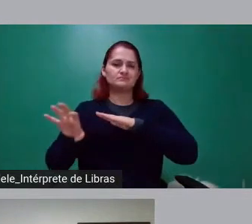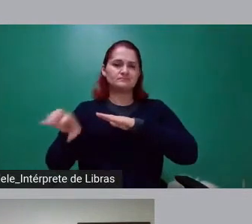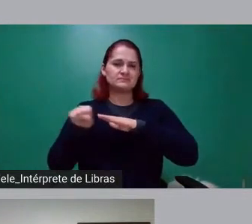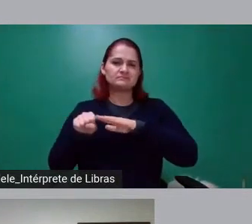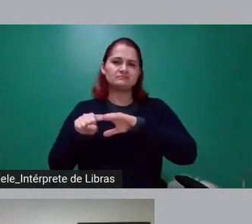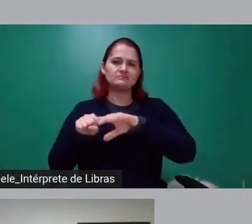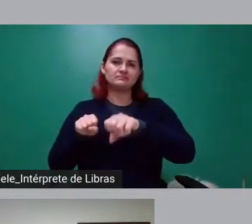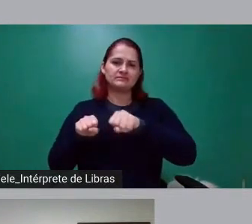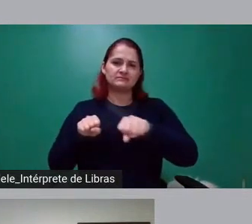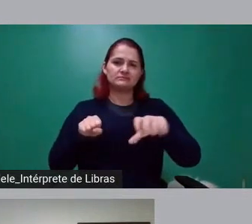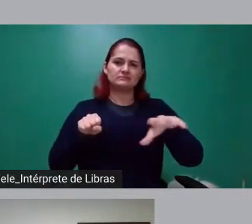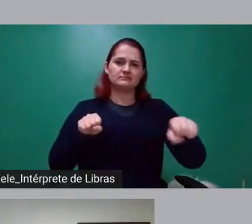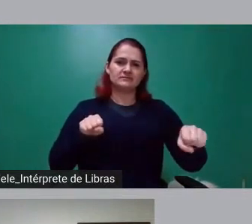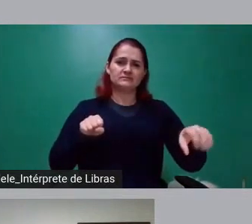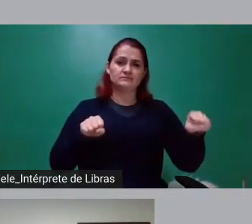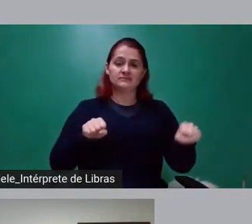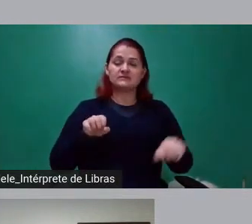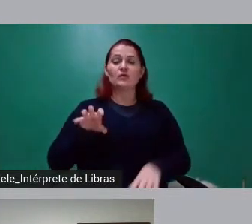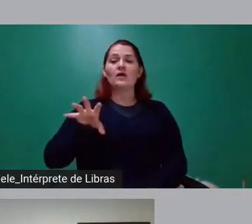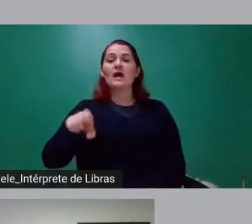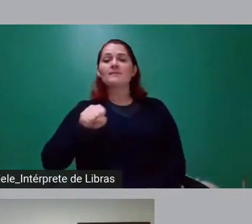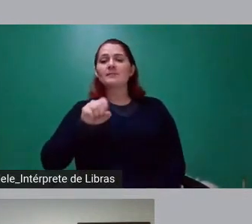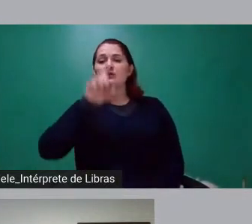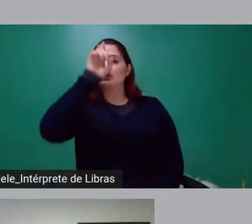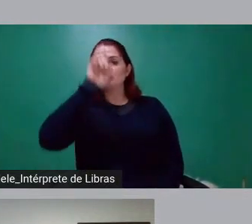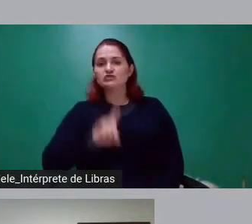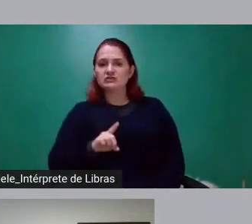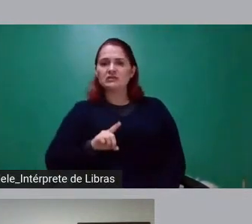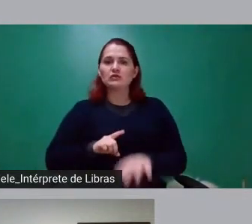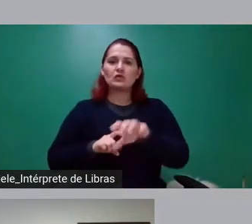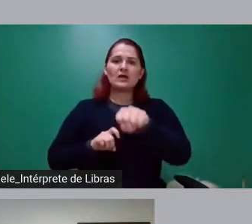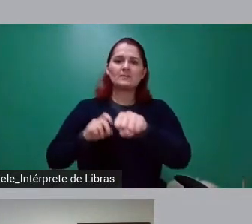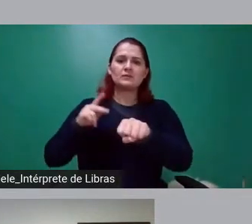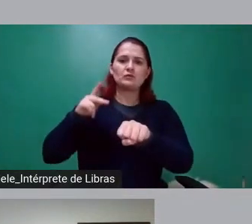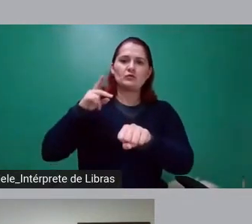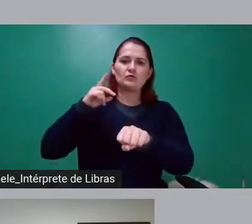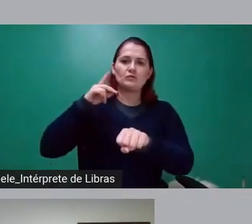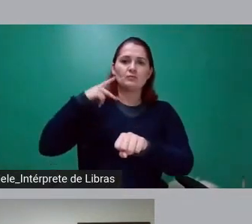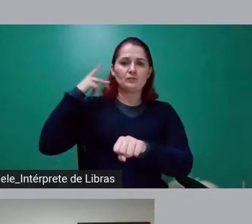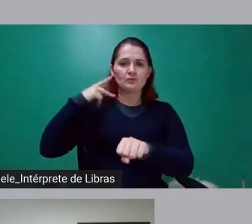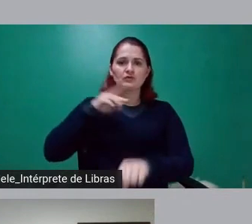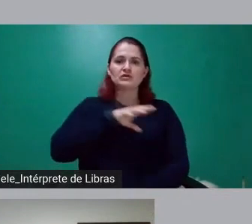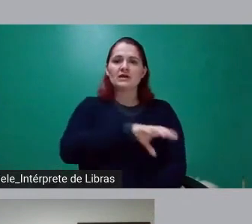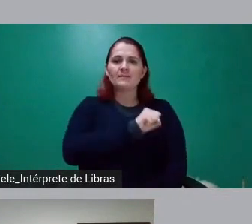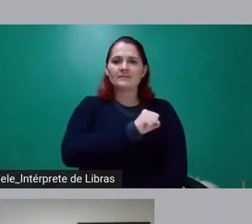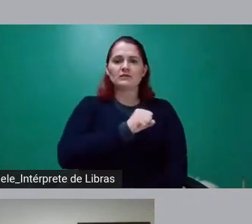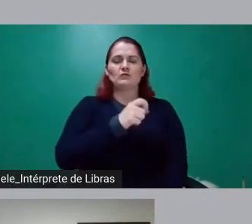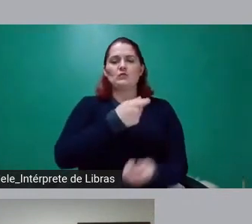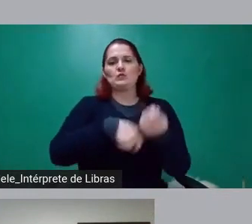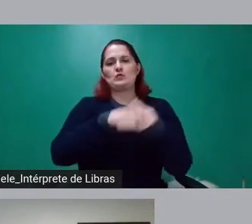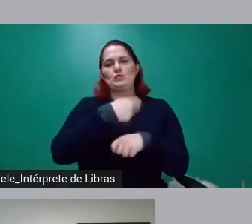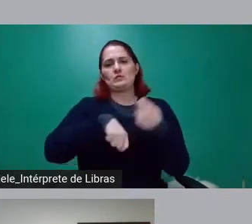Captura do direito, da política e da economia.